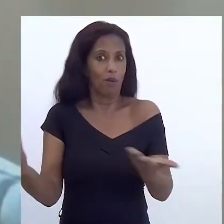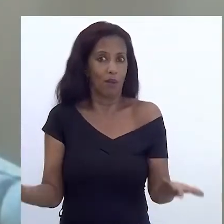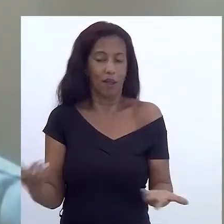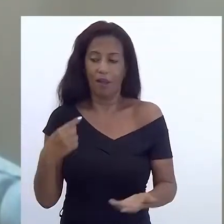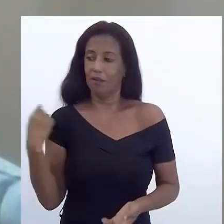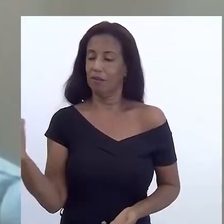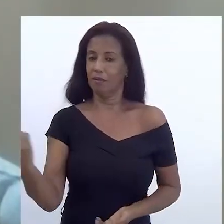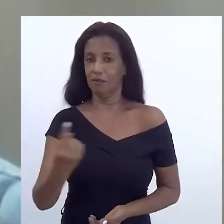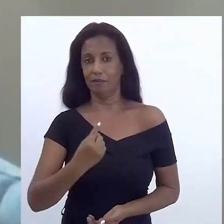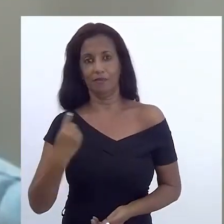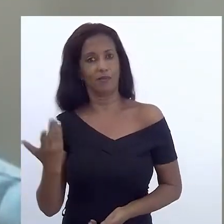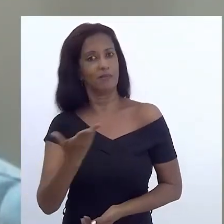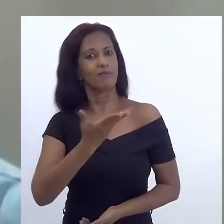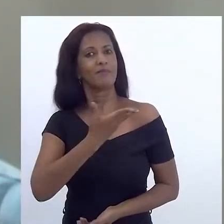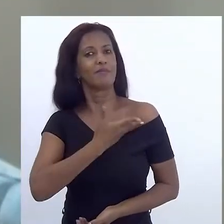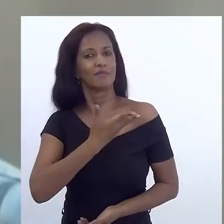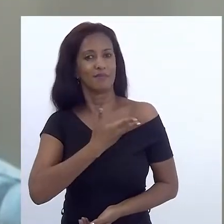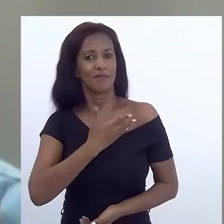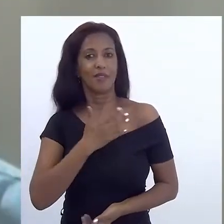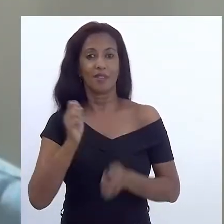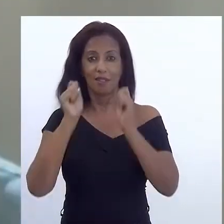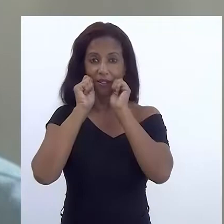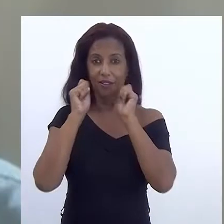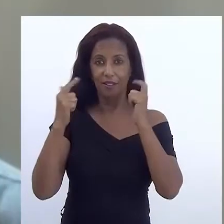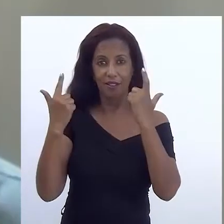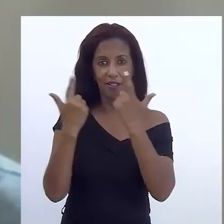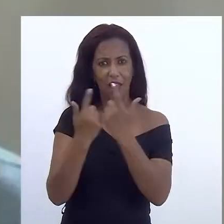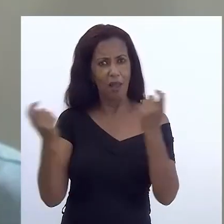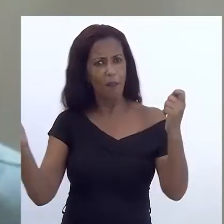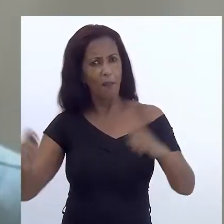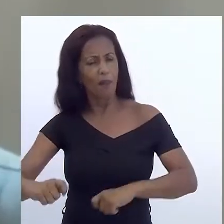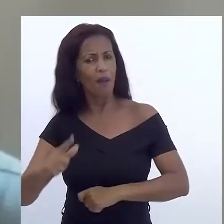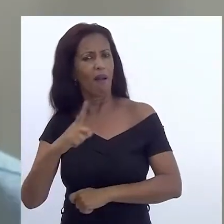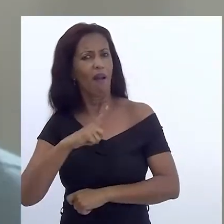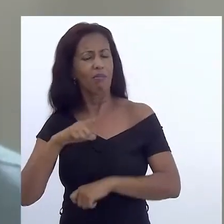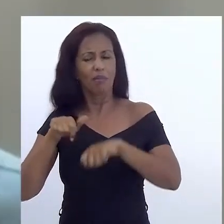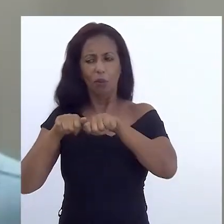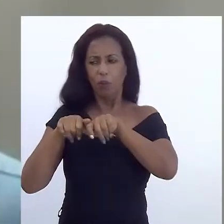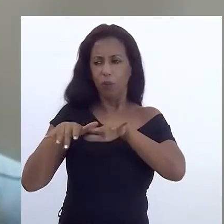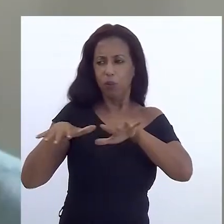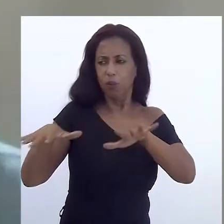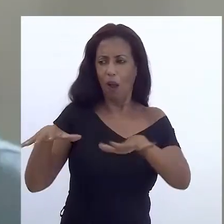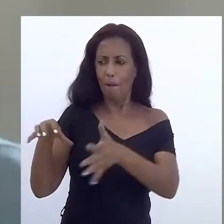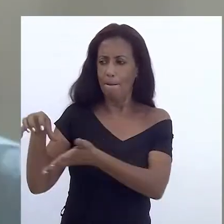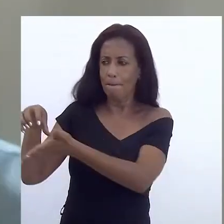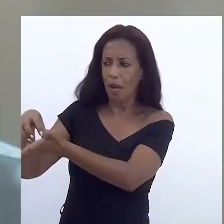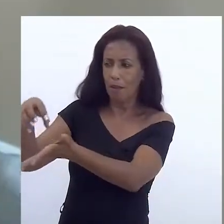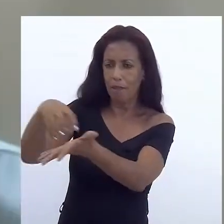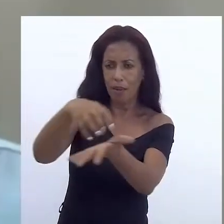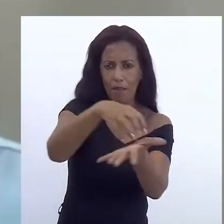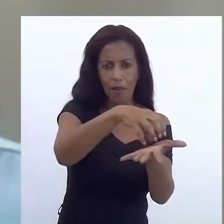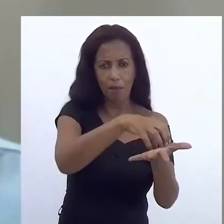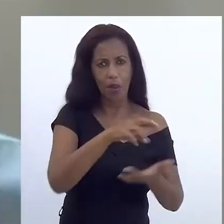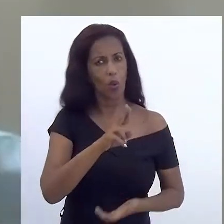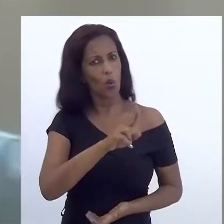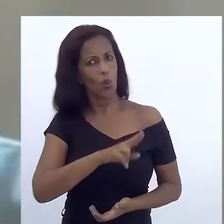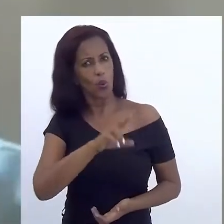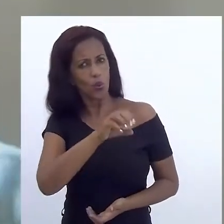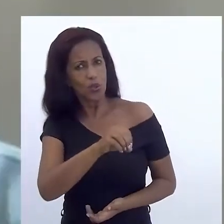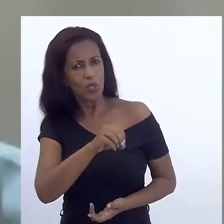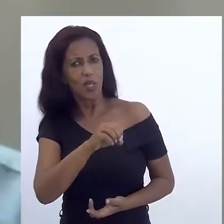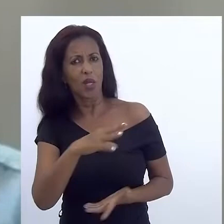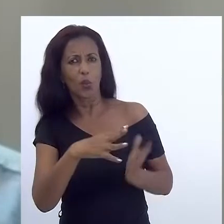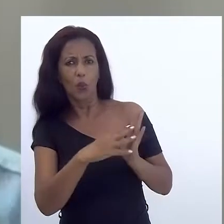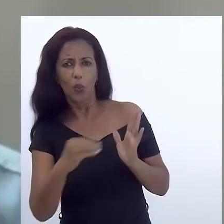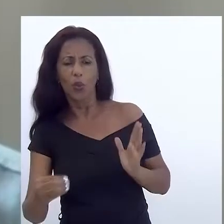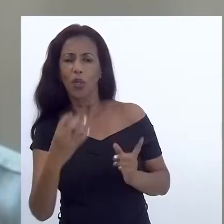nossos amigos da Alerj, que a gente possa expandir esses núcleos usando esses modelos. Cão, você